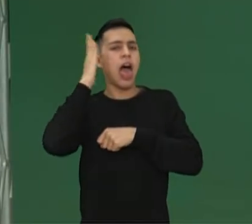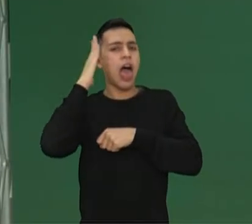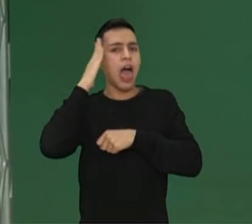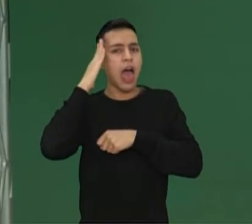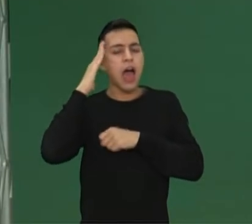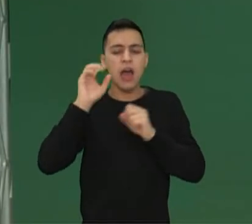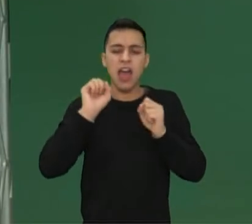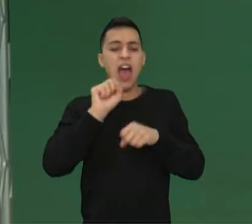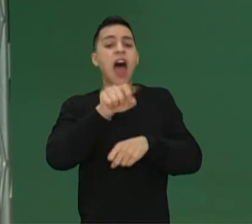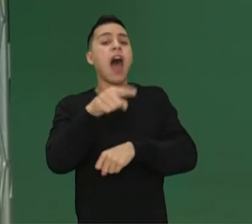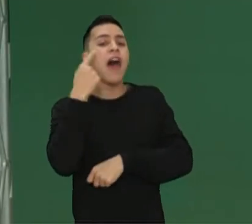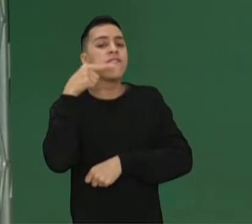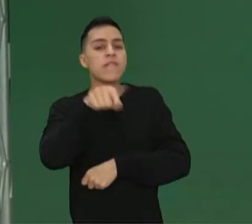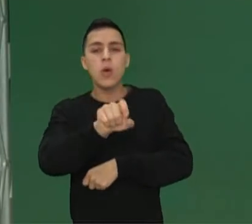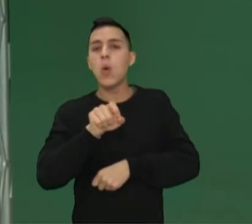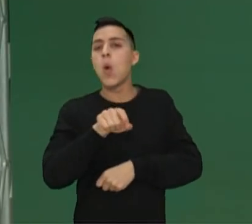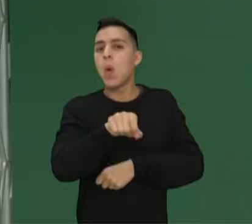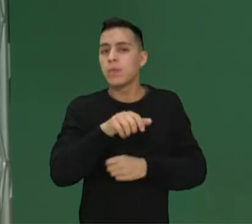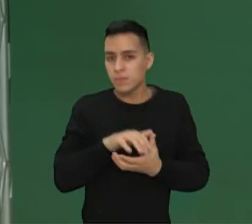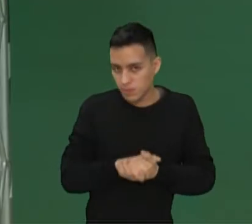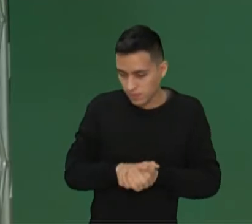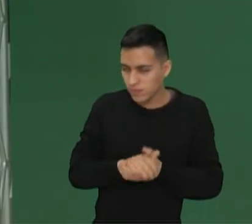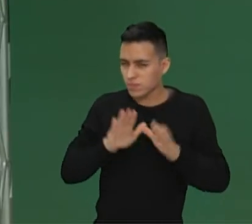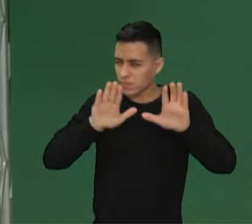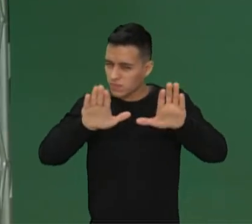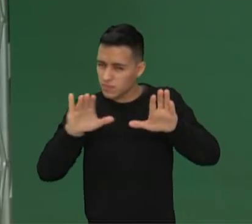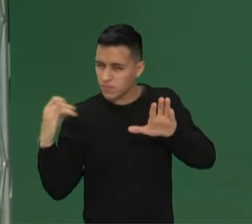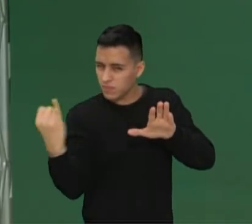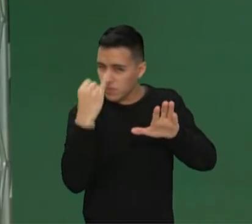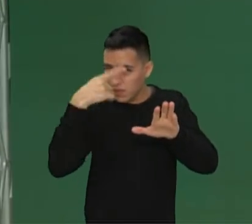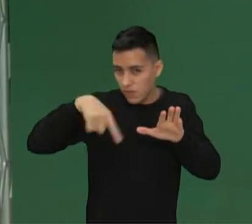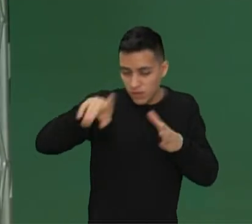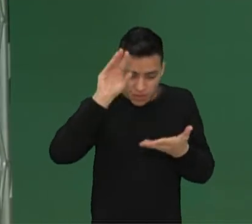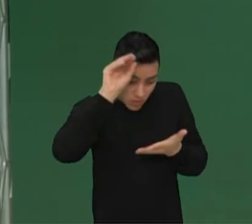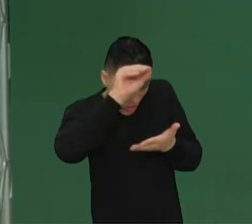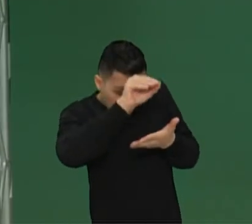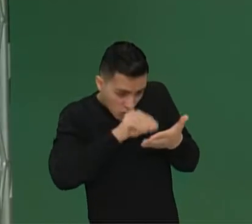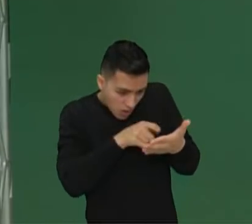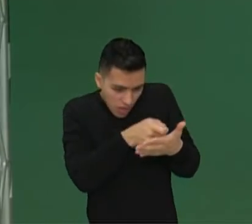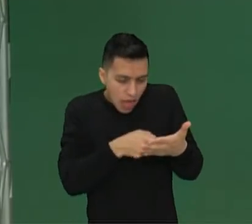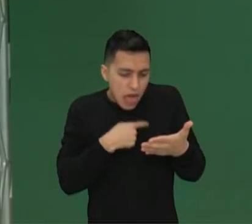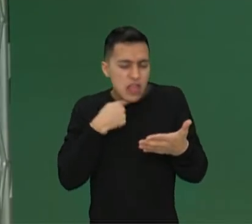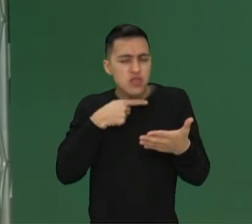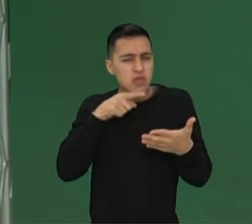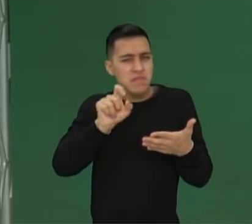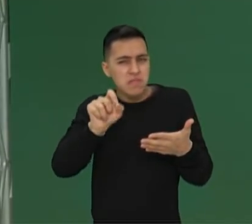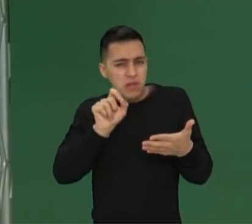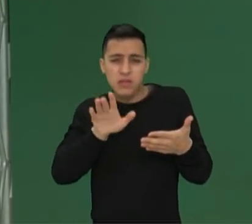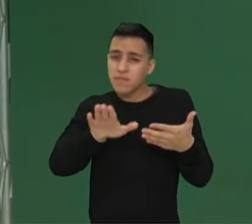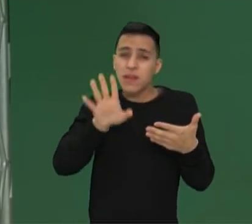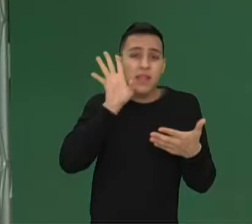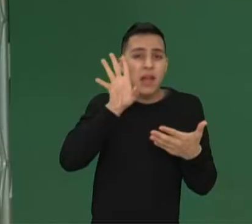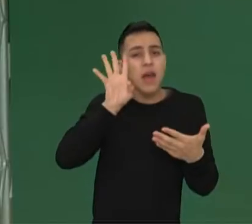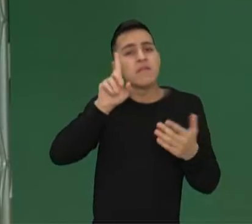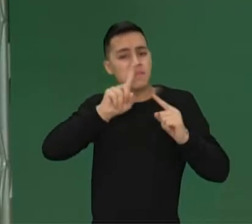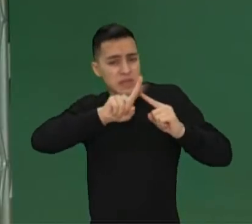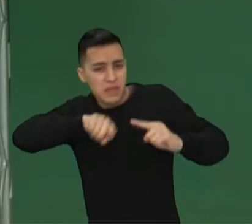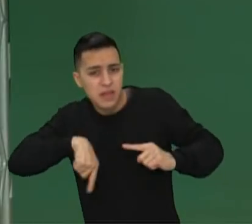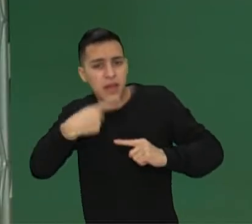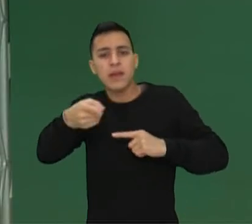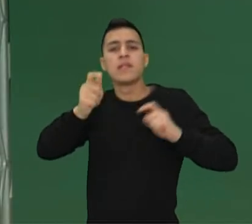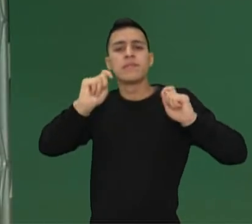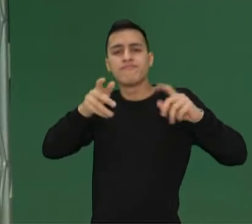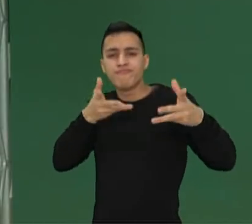conseguiu ver. Mas o importante, assim, se você colocou no seu caderno, mesmo que você ainda tenha dúvidas, é legal porque a gente vai